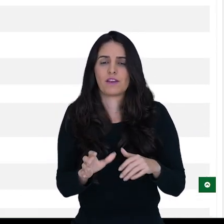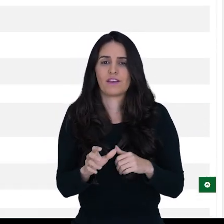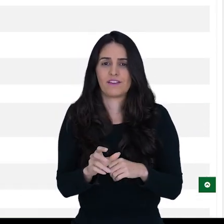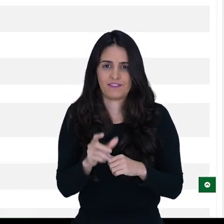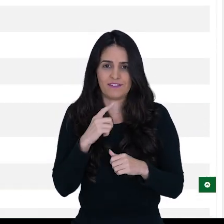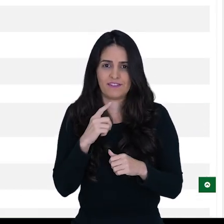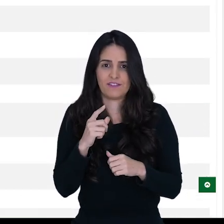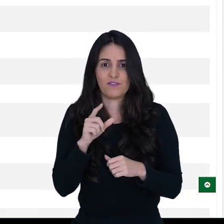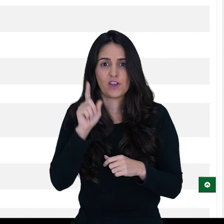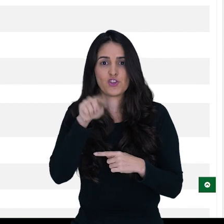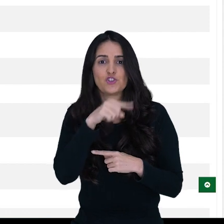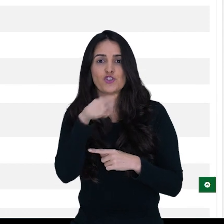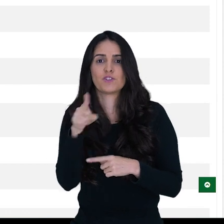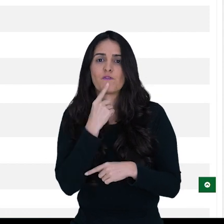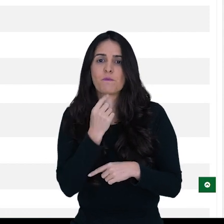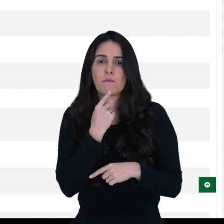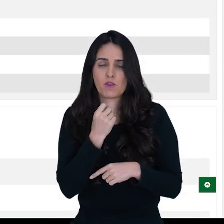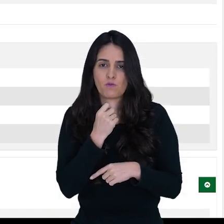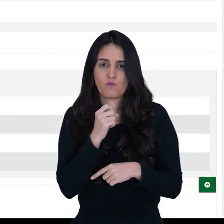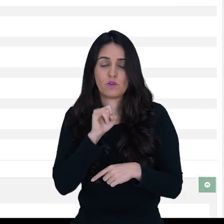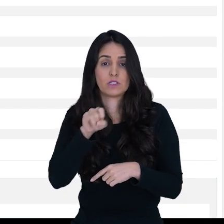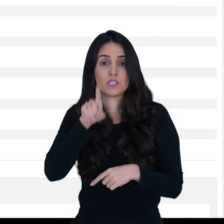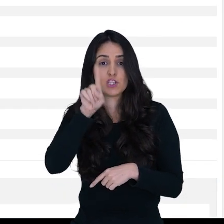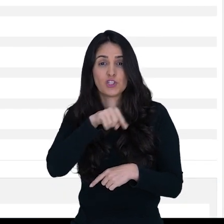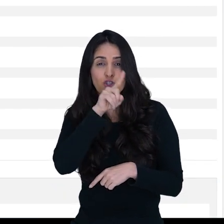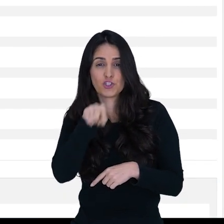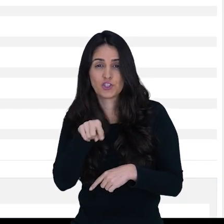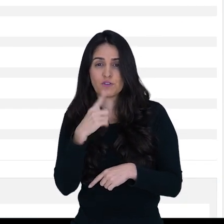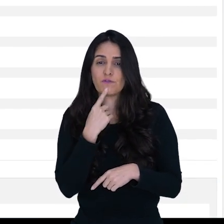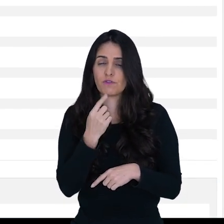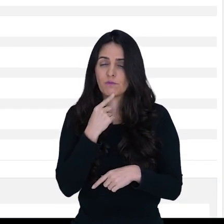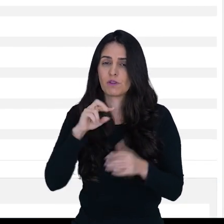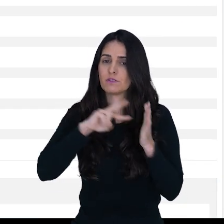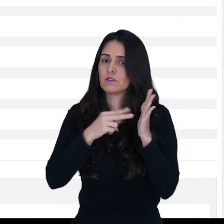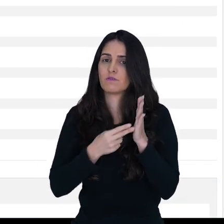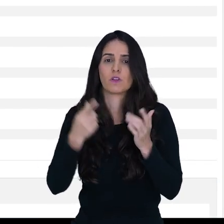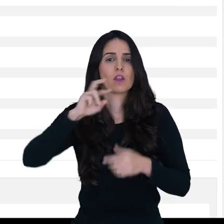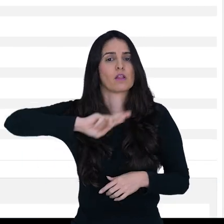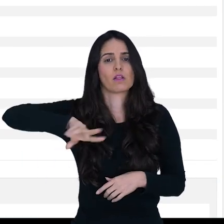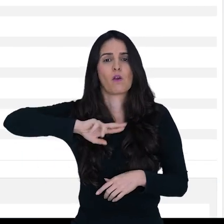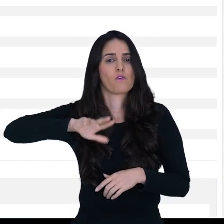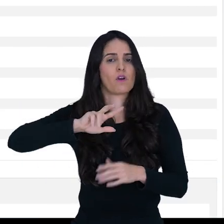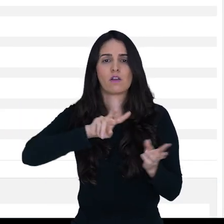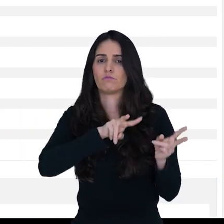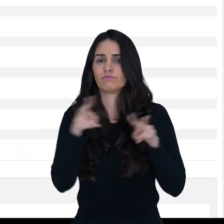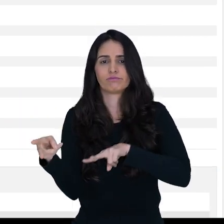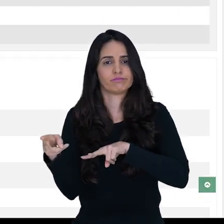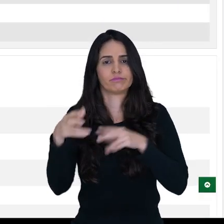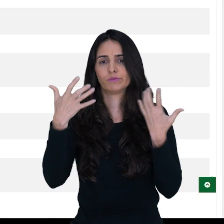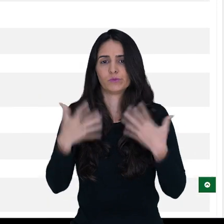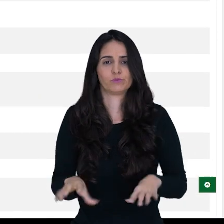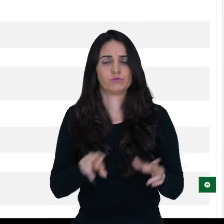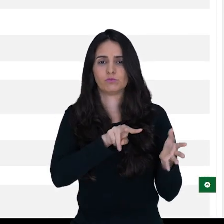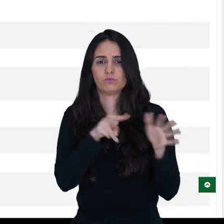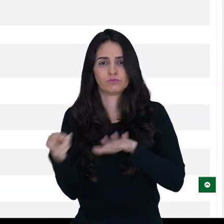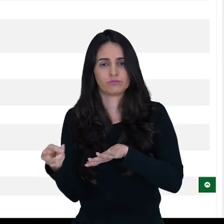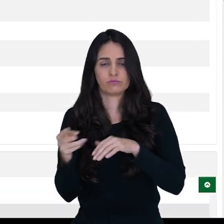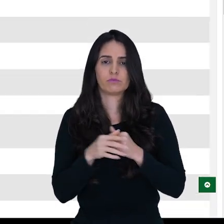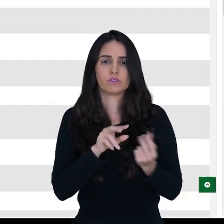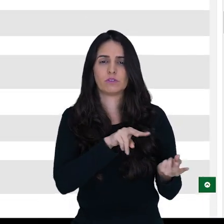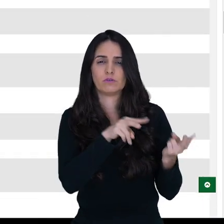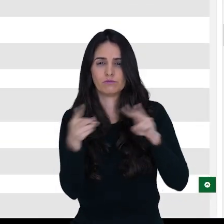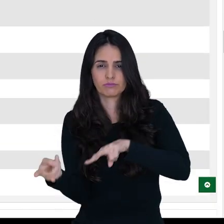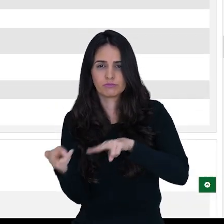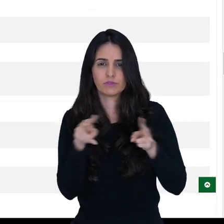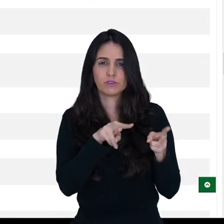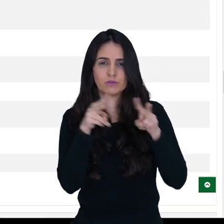em alguns momentos para demonstrar você veria que ficaria com um x o que está com x vermelho não será importado então aqui